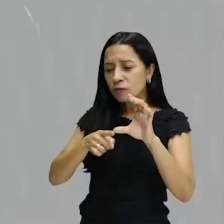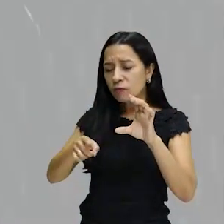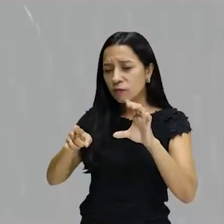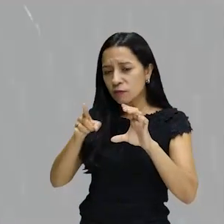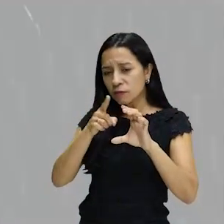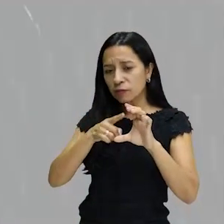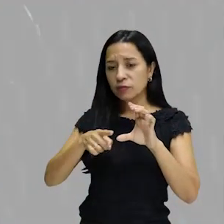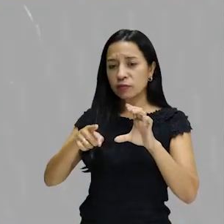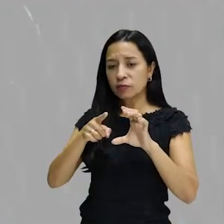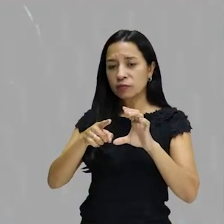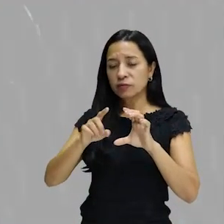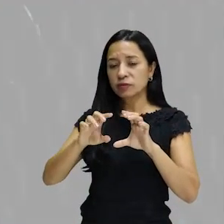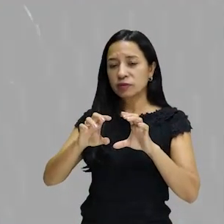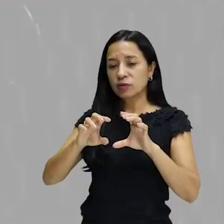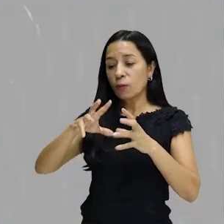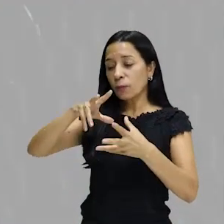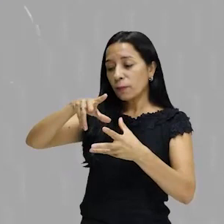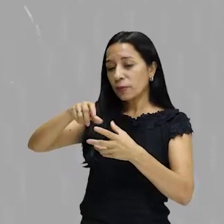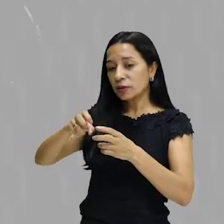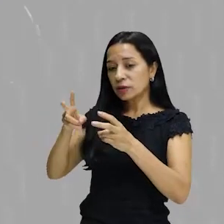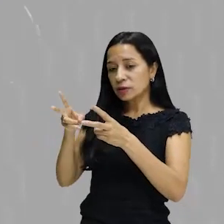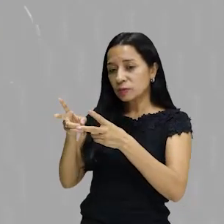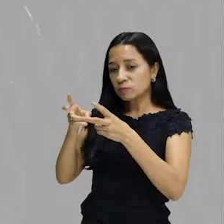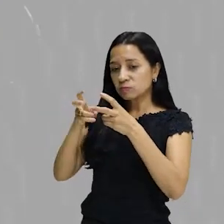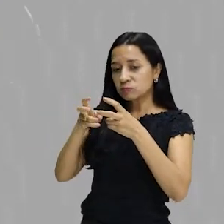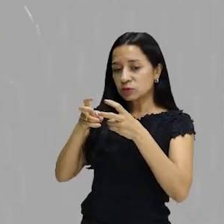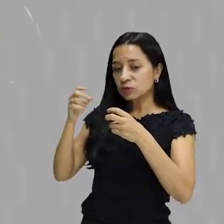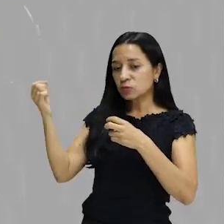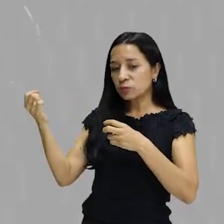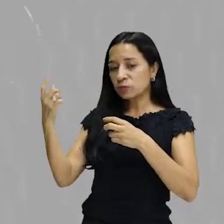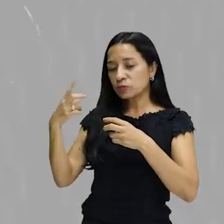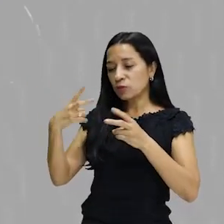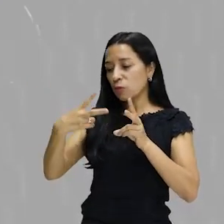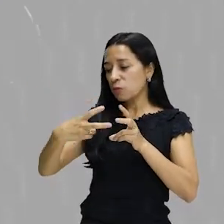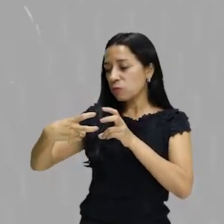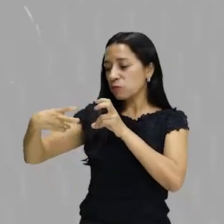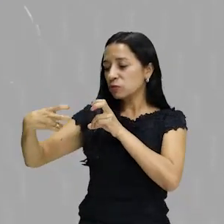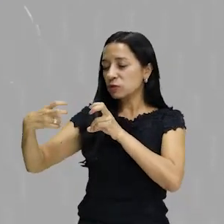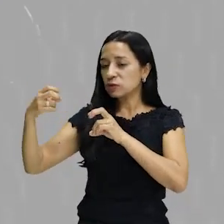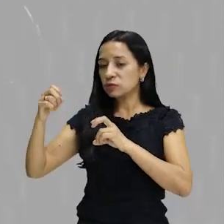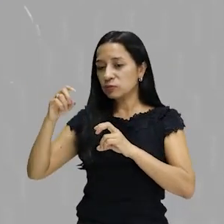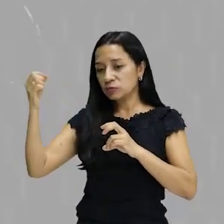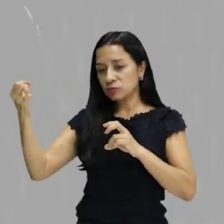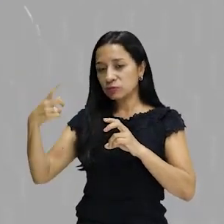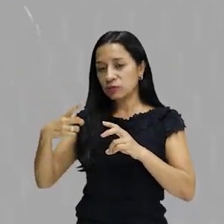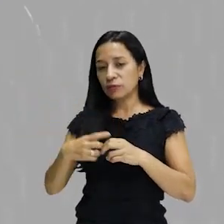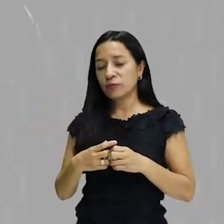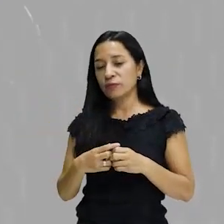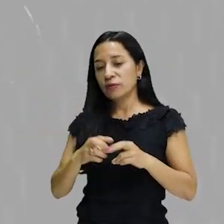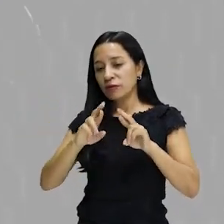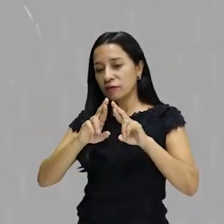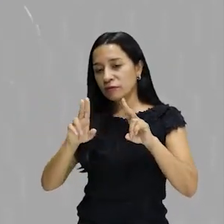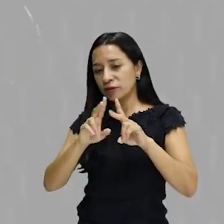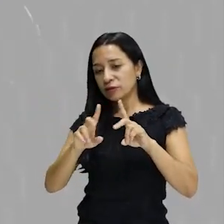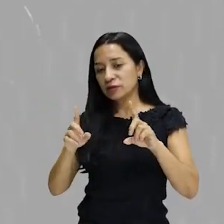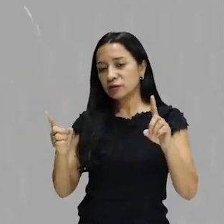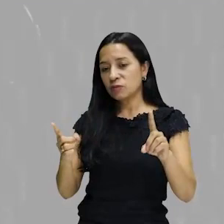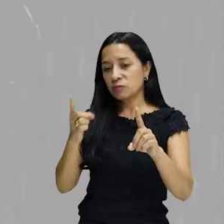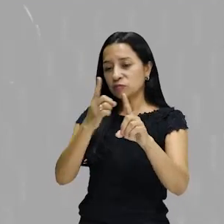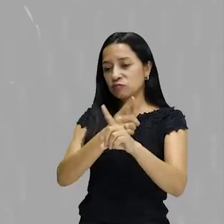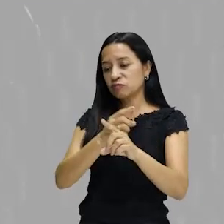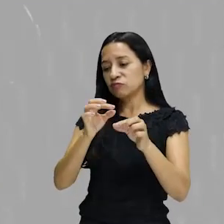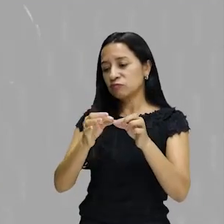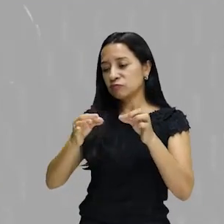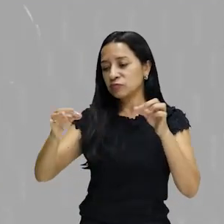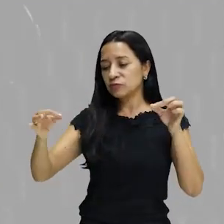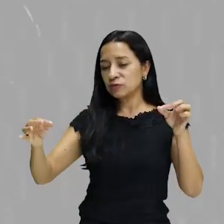que varia com o inverso do quadrado da distância? Certo? Varia com o inverso do quadrado da distância, né? A distância ao